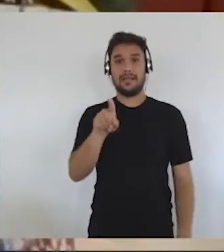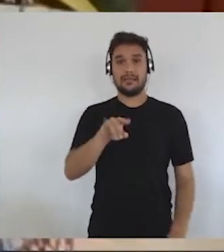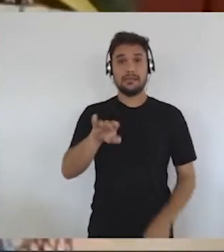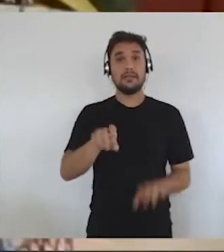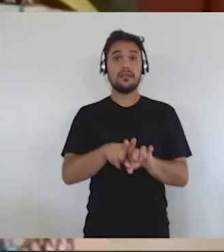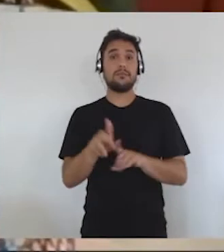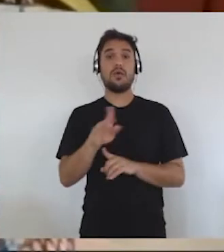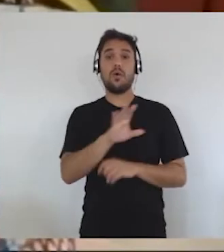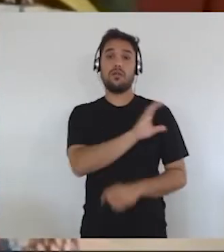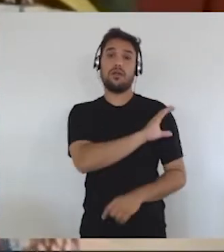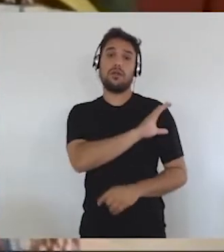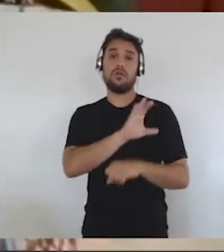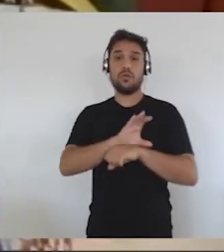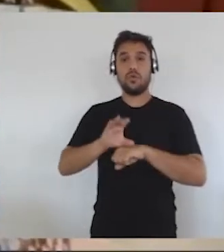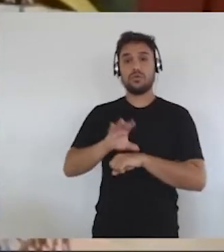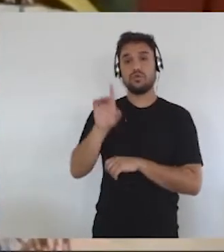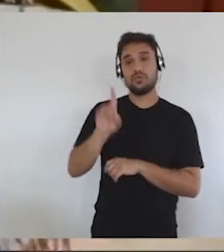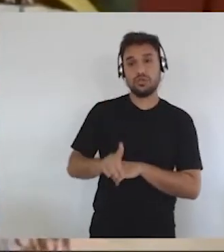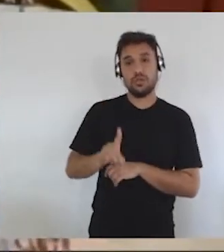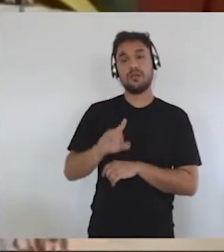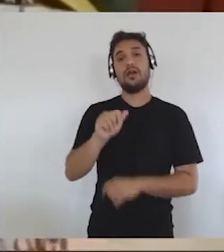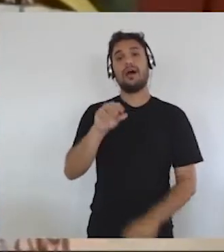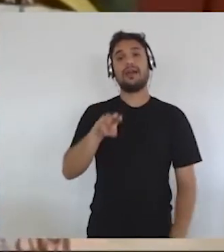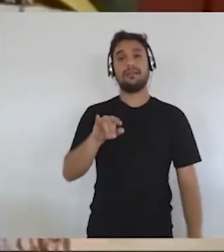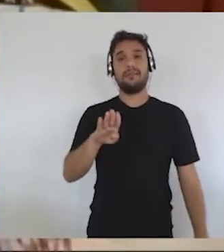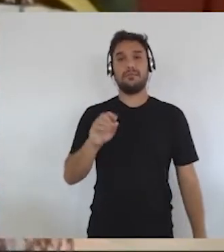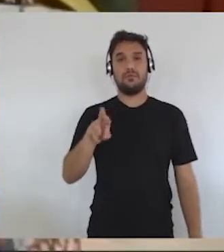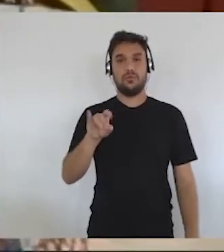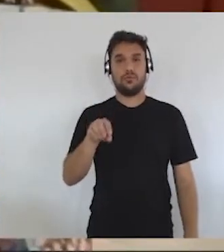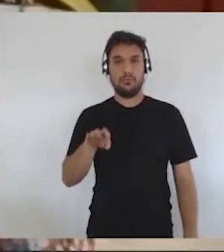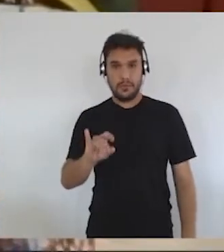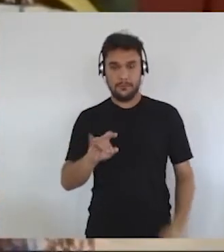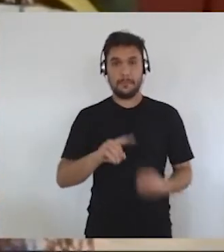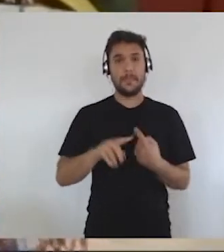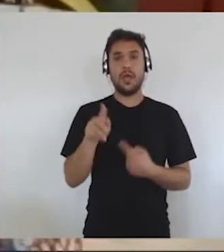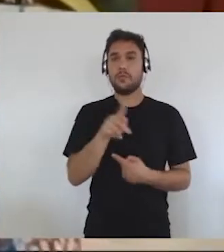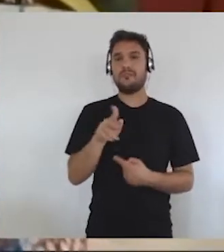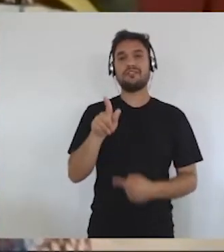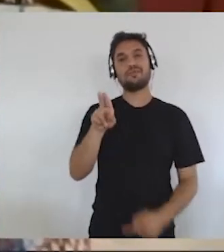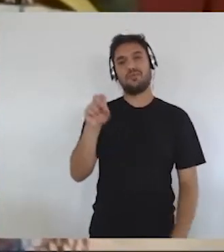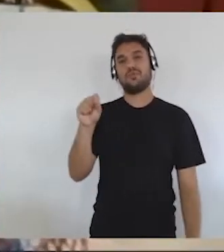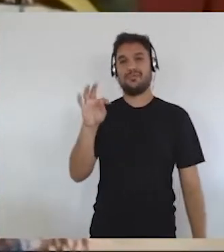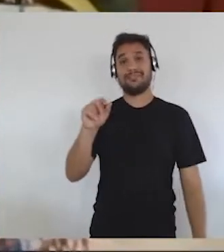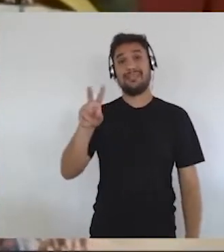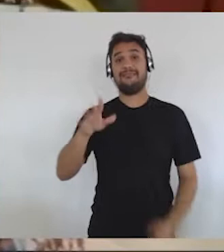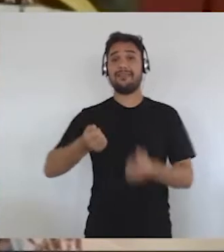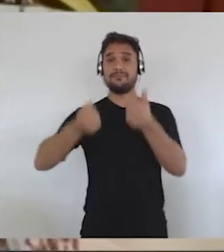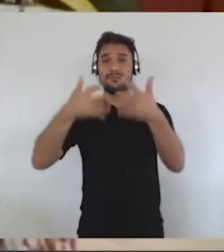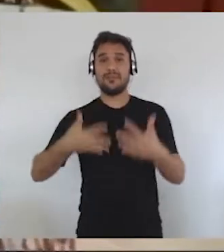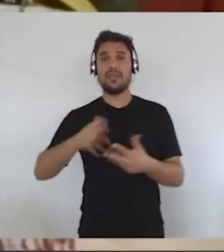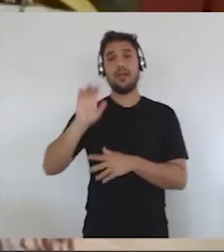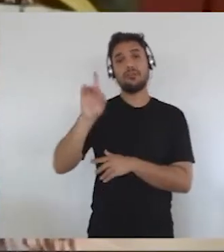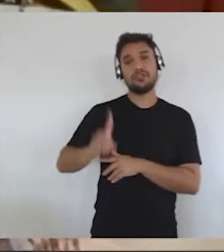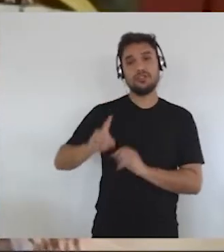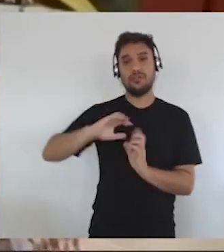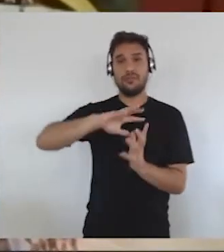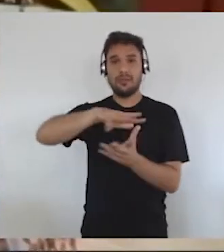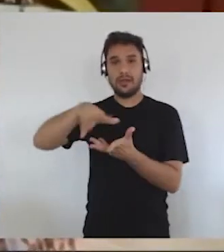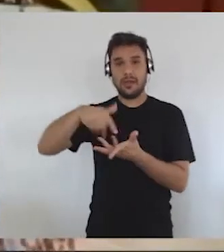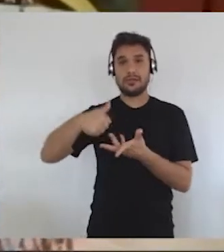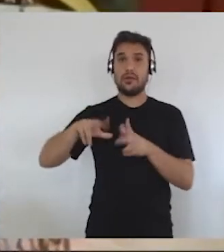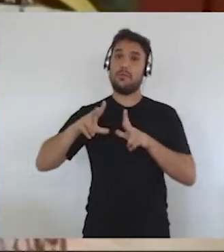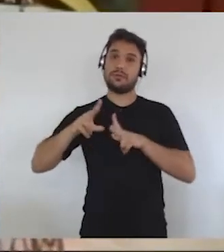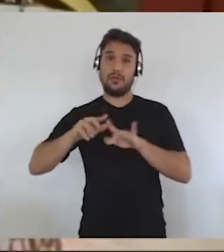do curso de Direito da Universidade AMB Morumbi. O professor Gustavo vai falar do direito internacional privado e